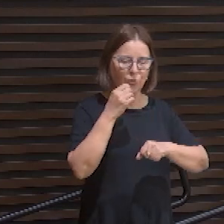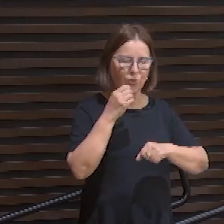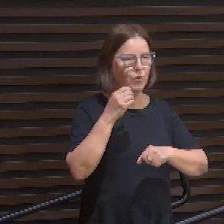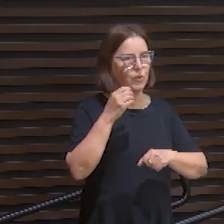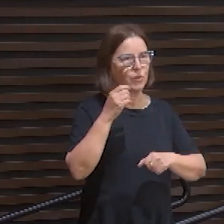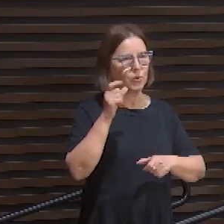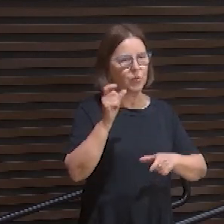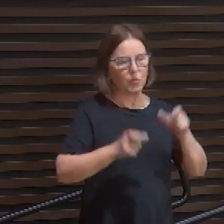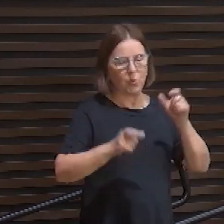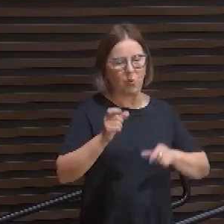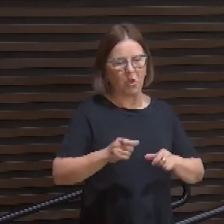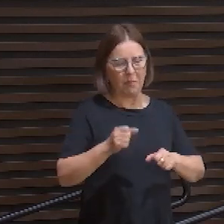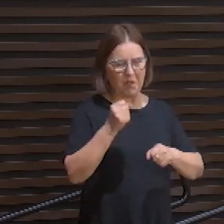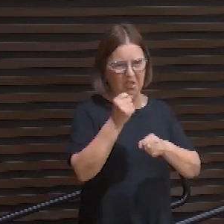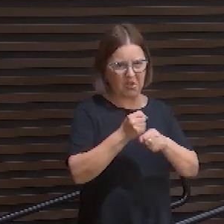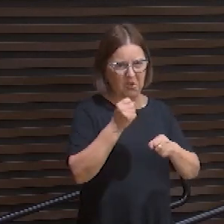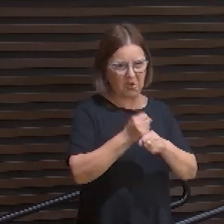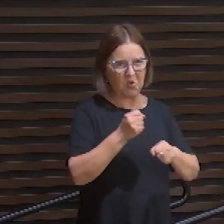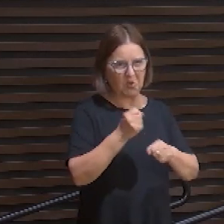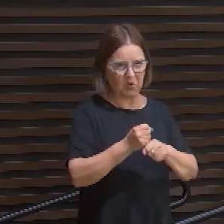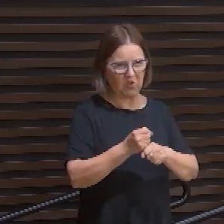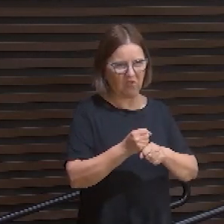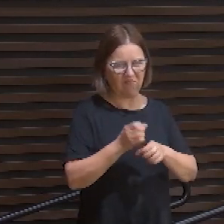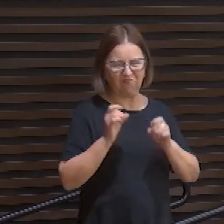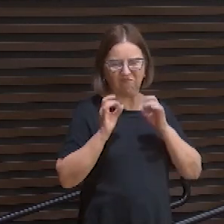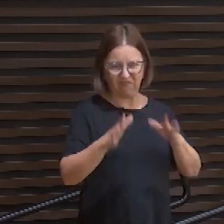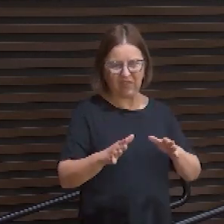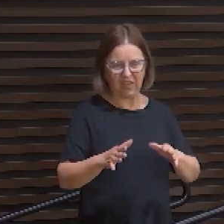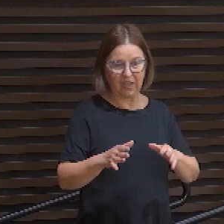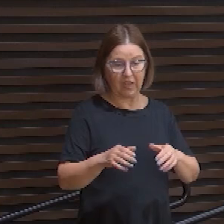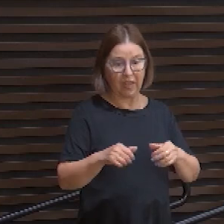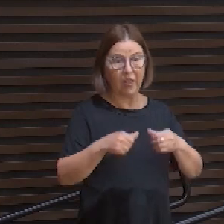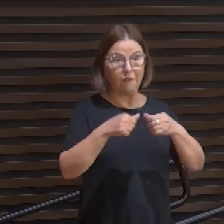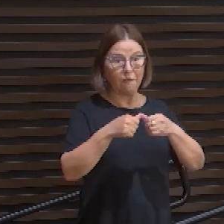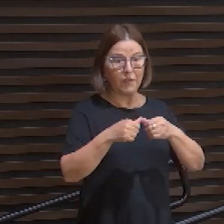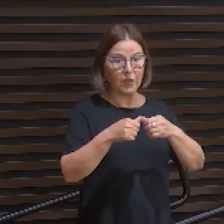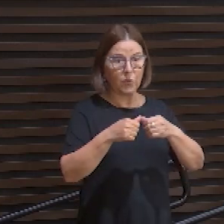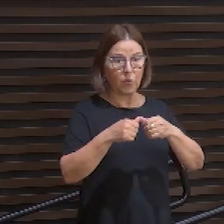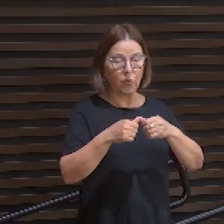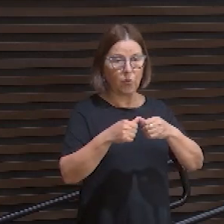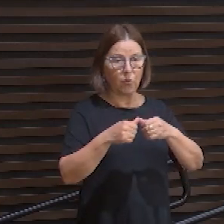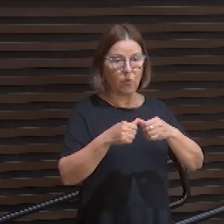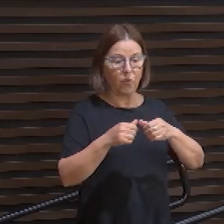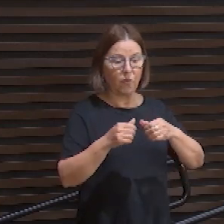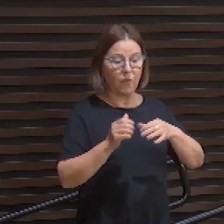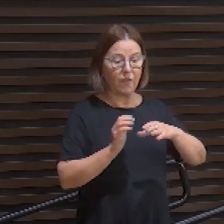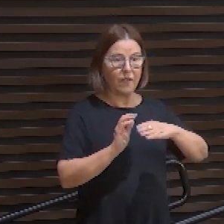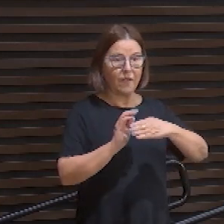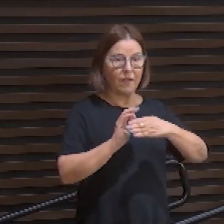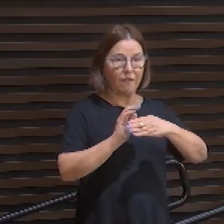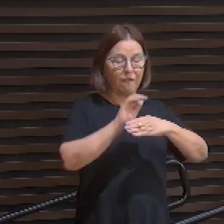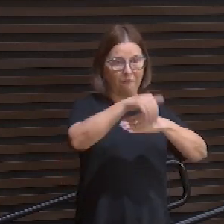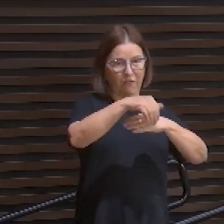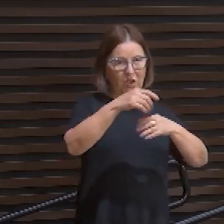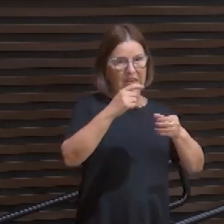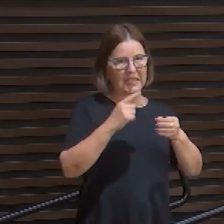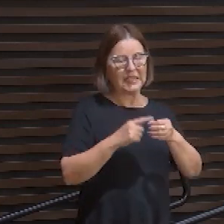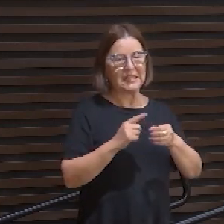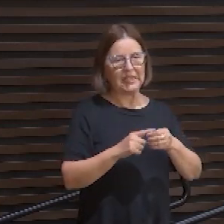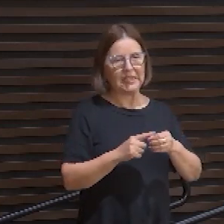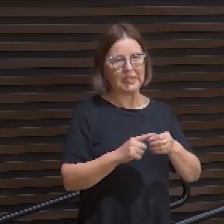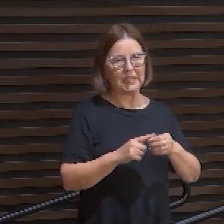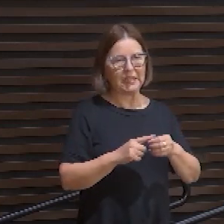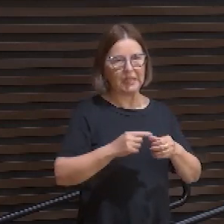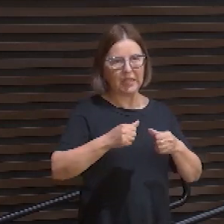ficou do lado de fora da cidade. Essa pedra, uma pedrícula, um